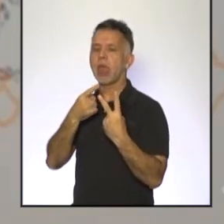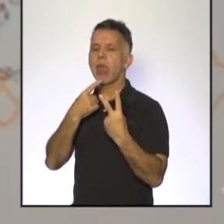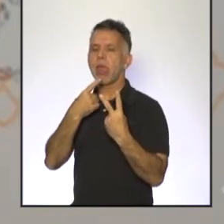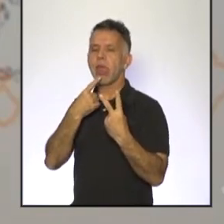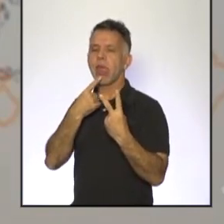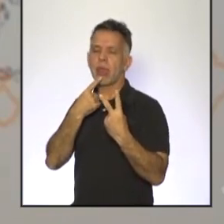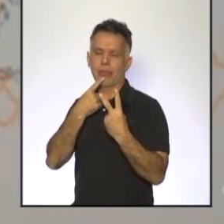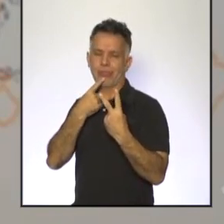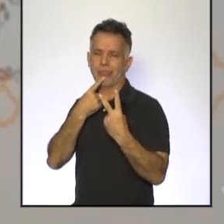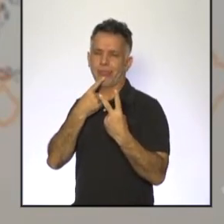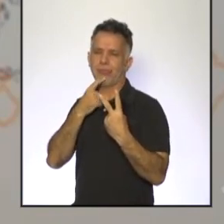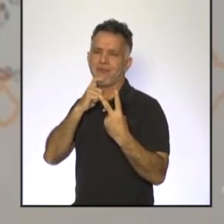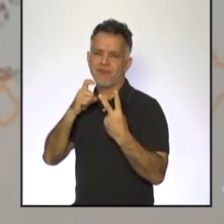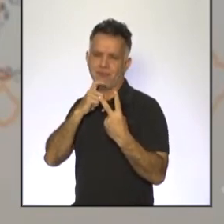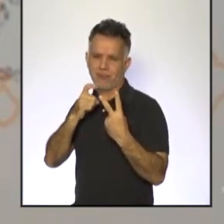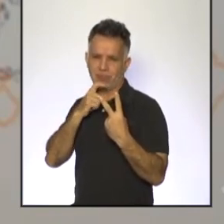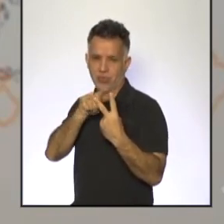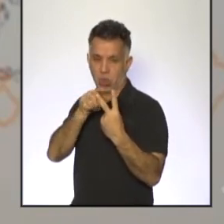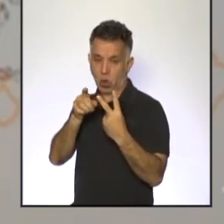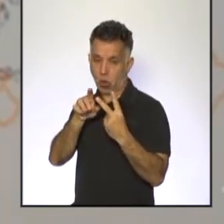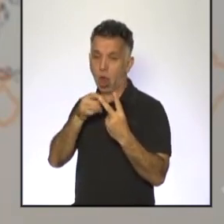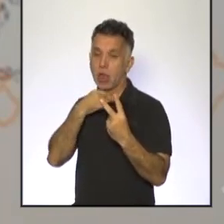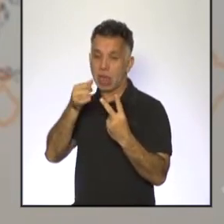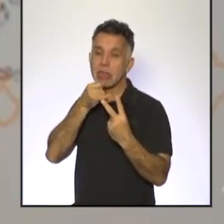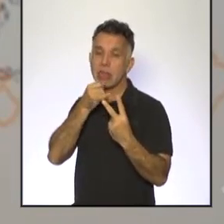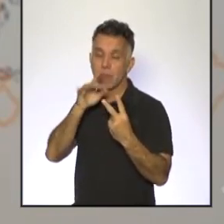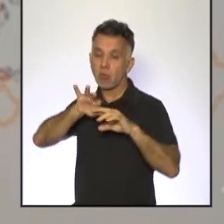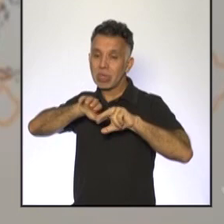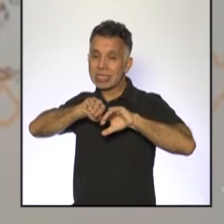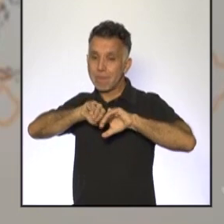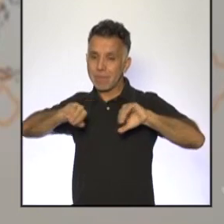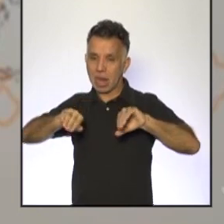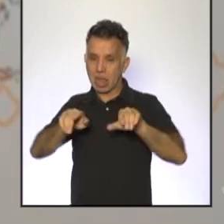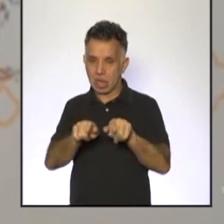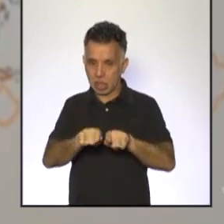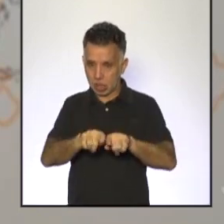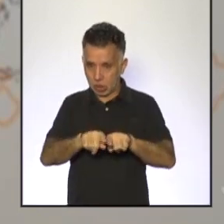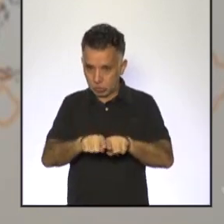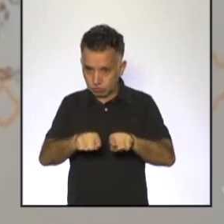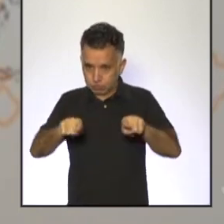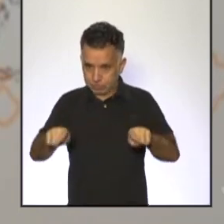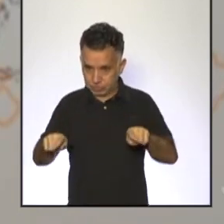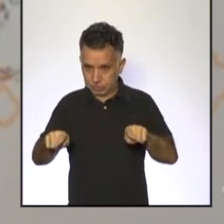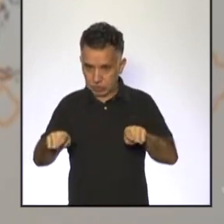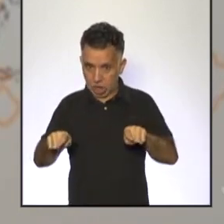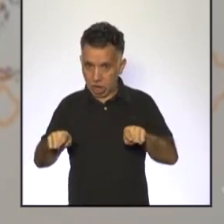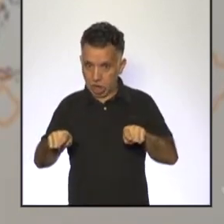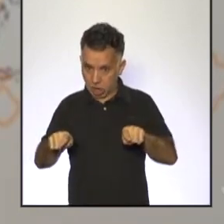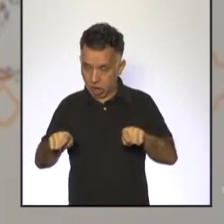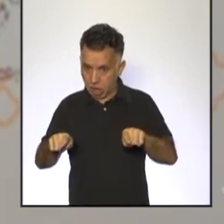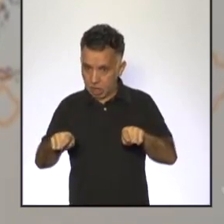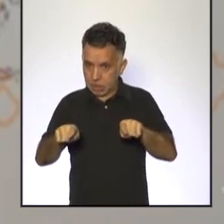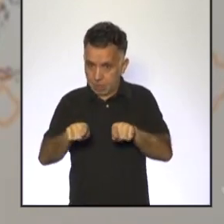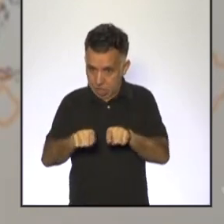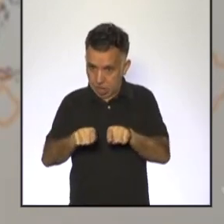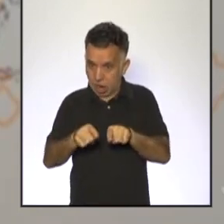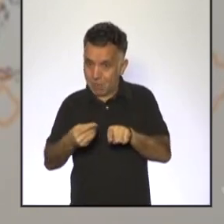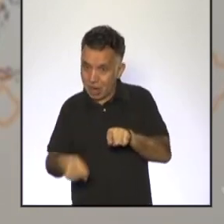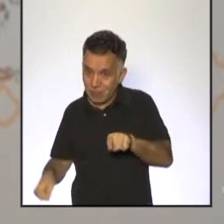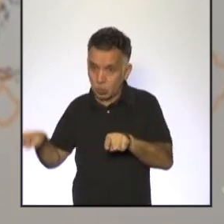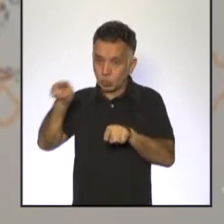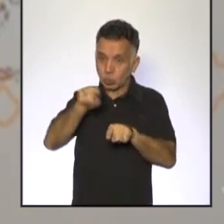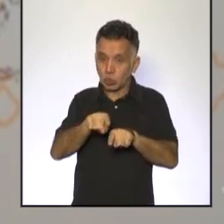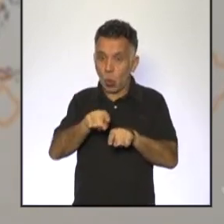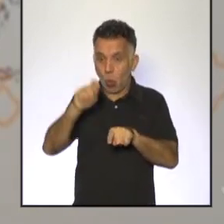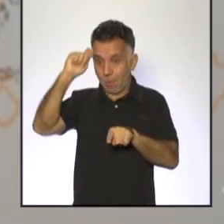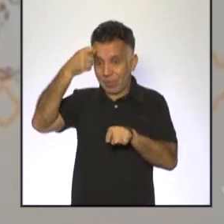Eu vou separar o pincel vermelho do verde, beleza? Só que eu vou colocar em cima desse pincel o pincel preto. Então tá aqui. Quando